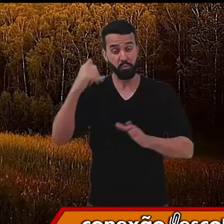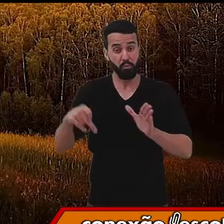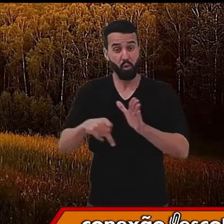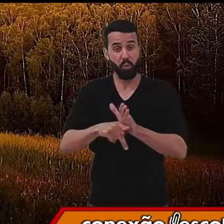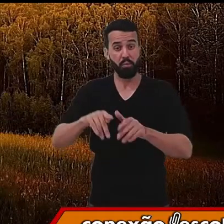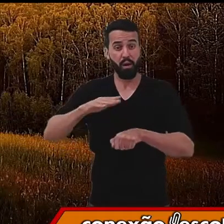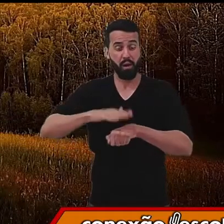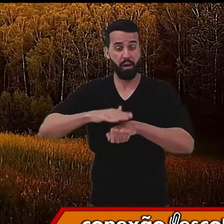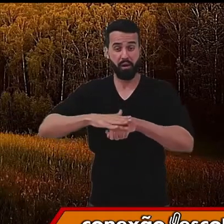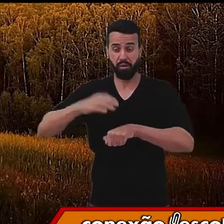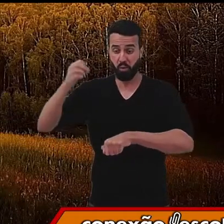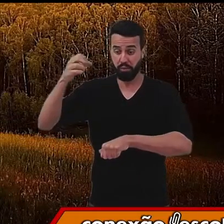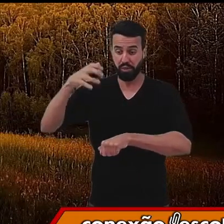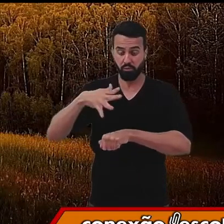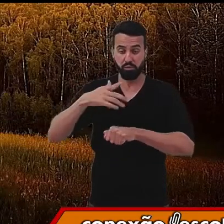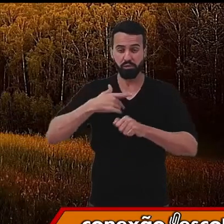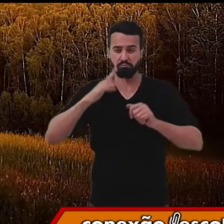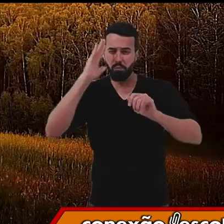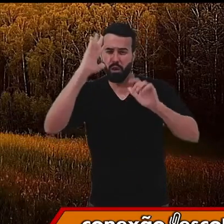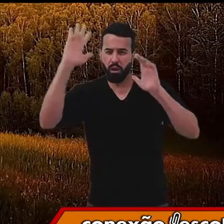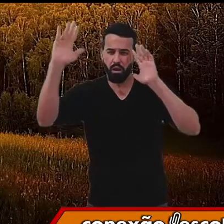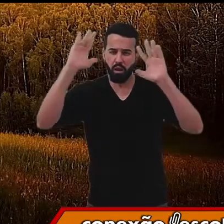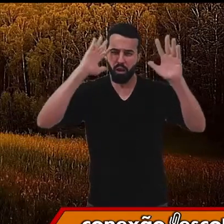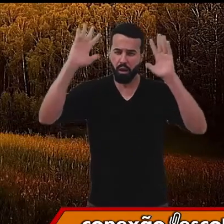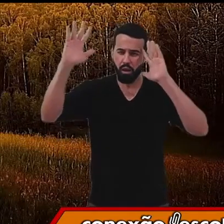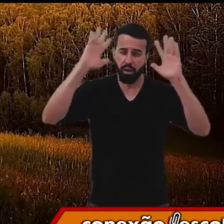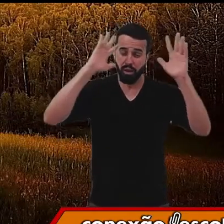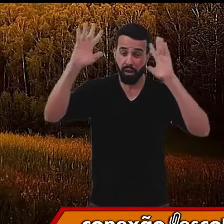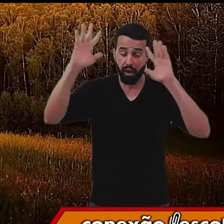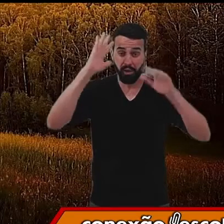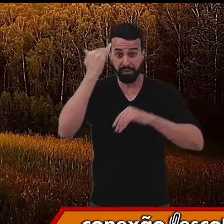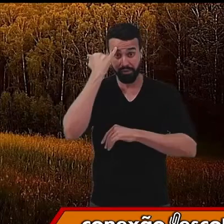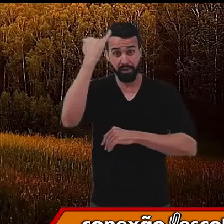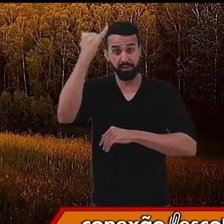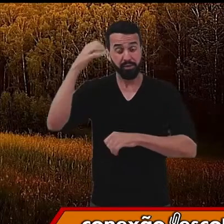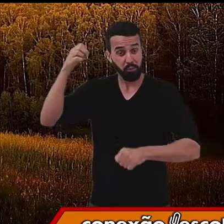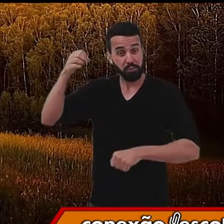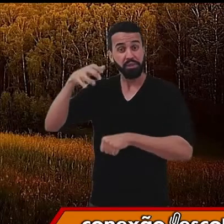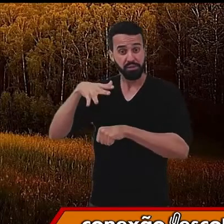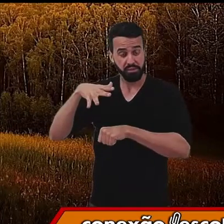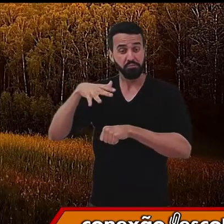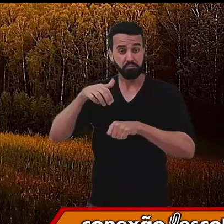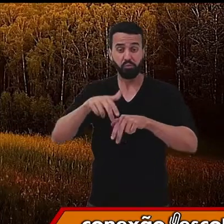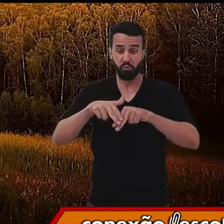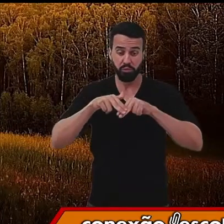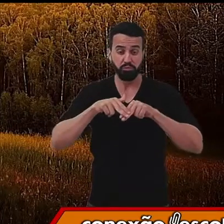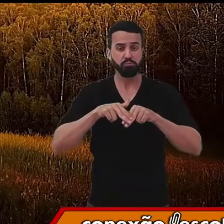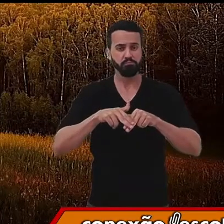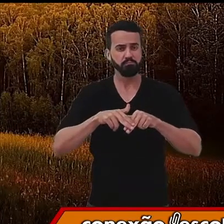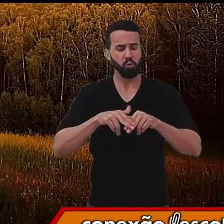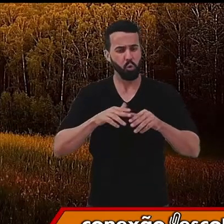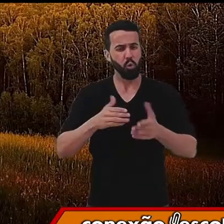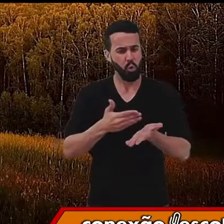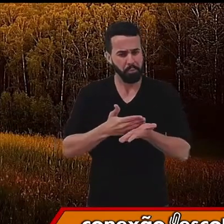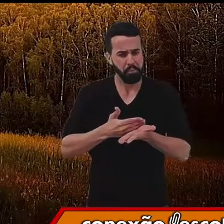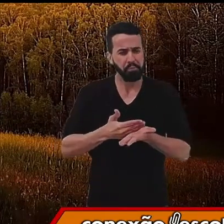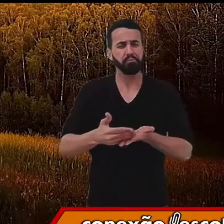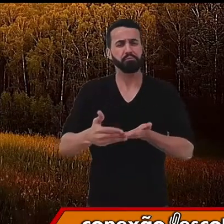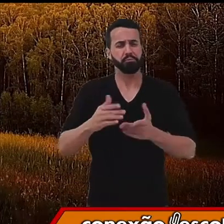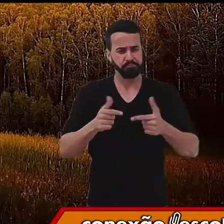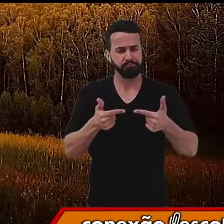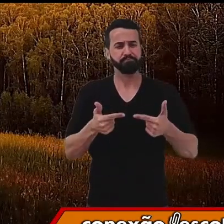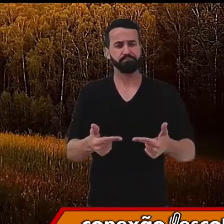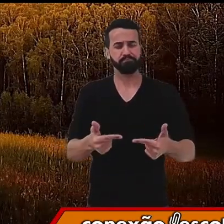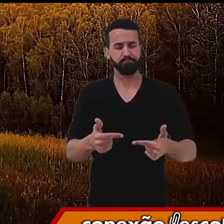iluministas fervilhando e sendo discutidas e sendo também colocadas em práticas. Nós